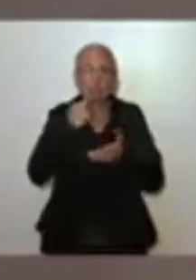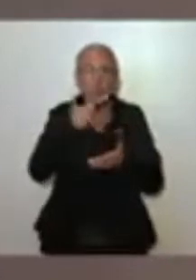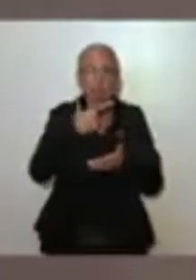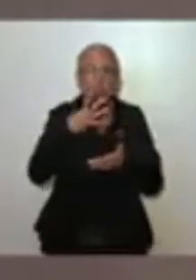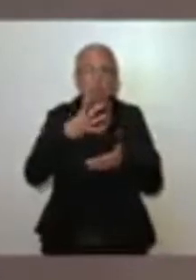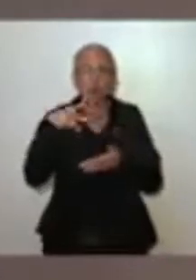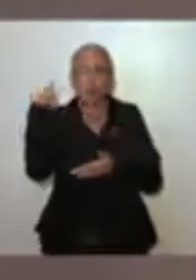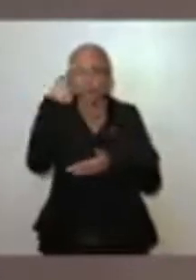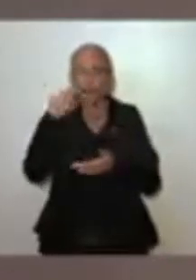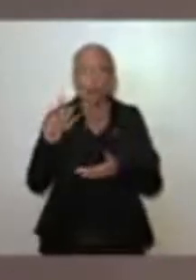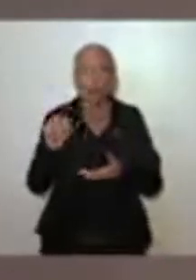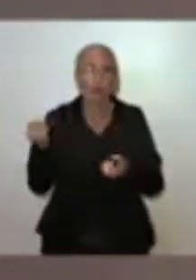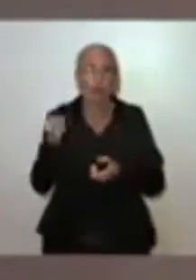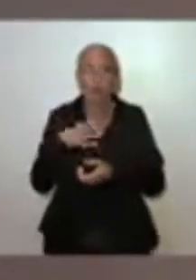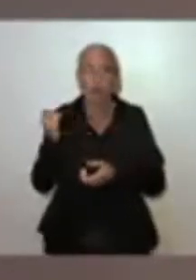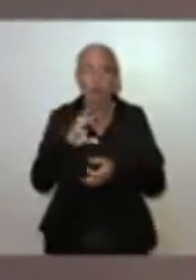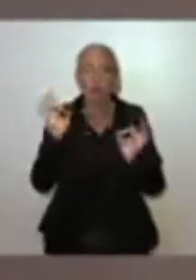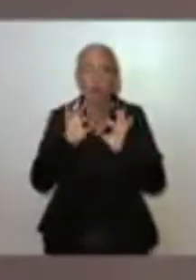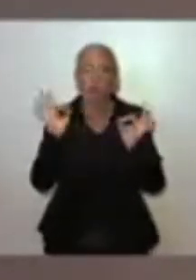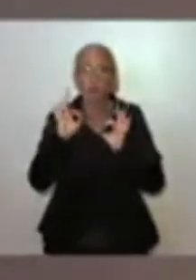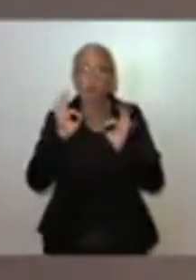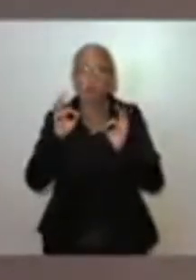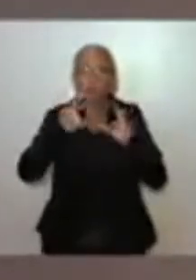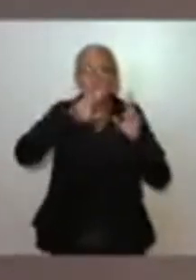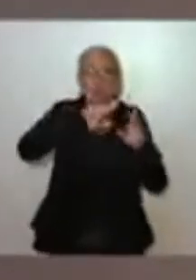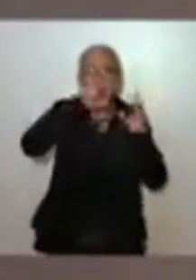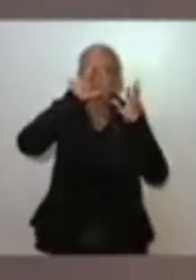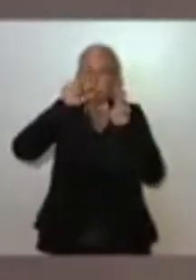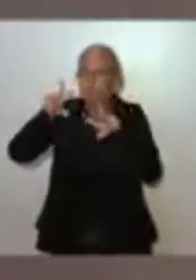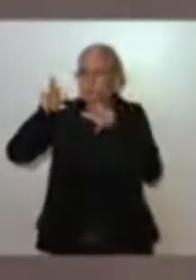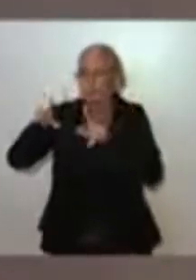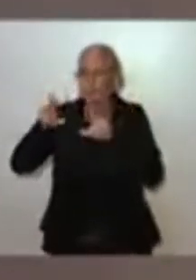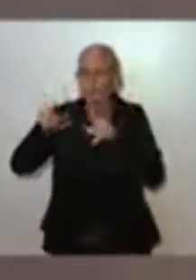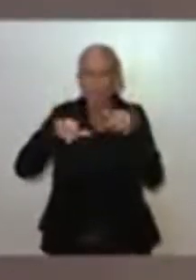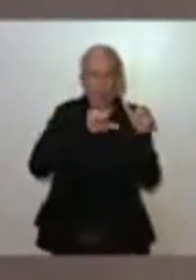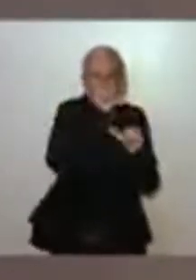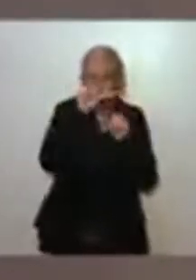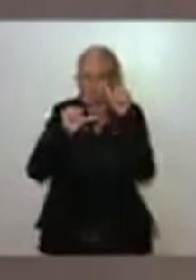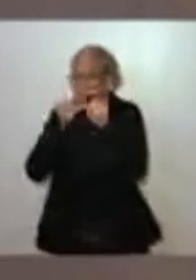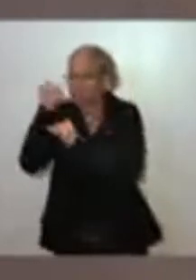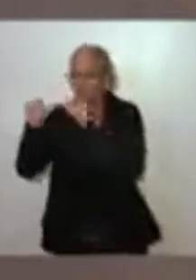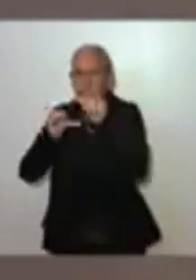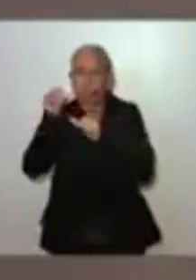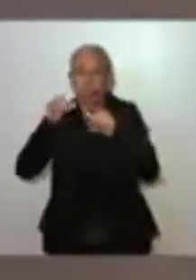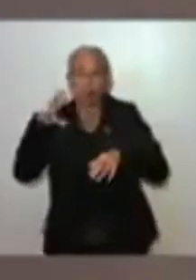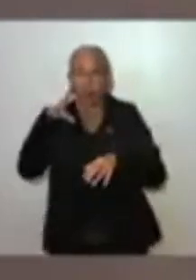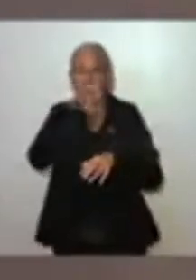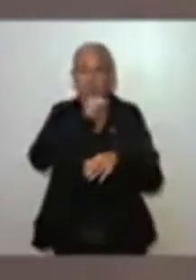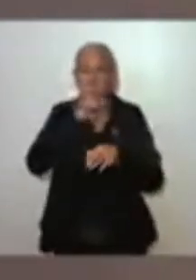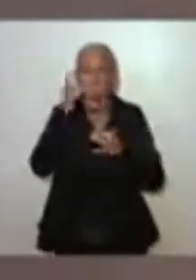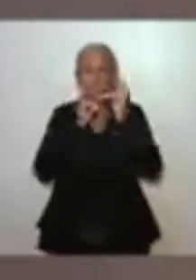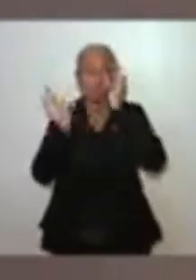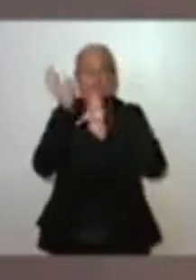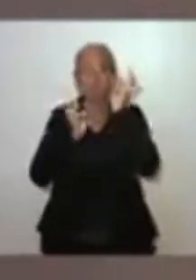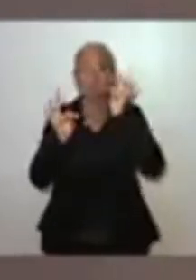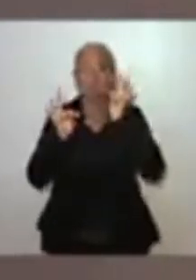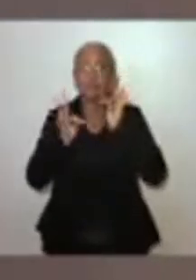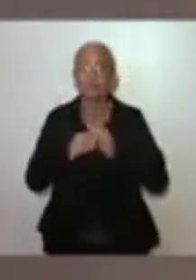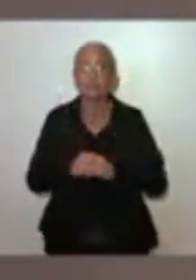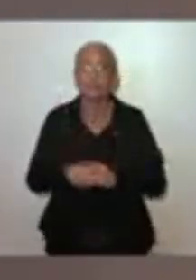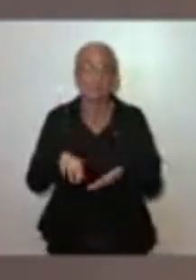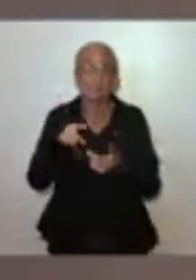horas a cada dia acontece alguma coisa diferente alguma nova invenção tecnológica e